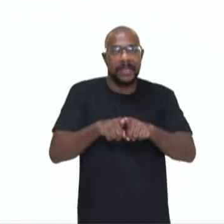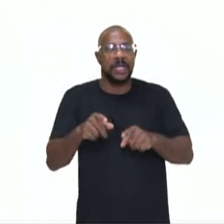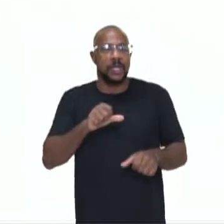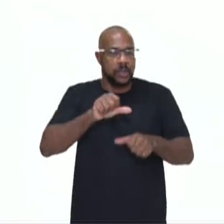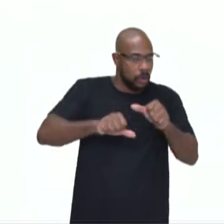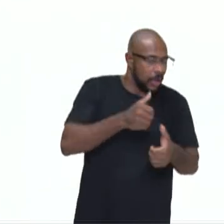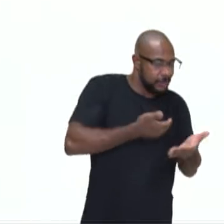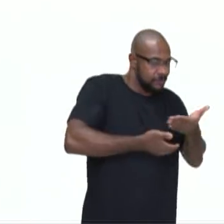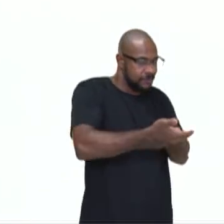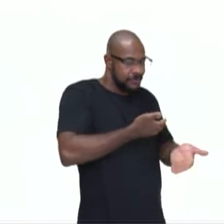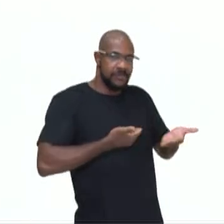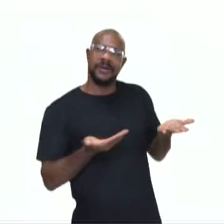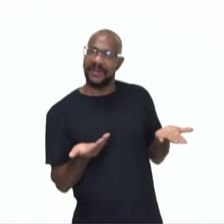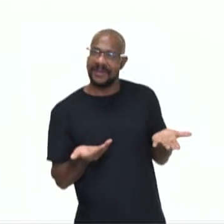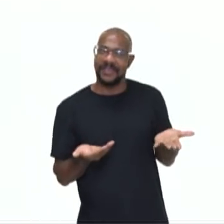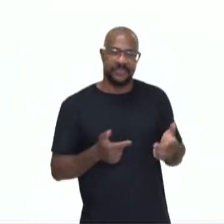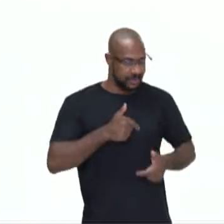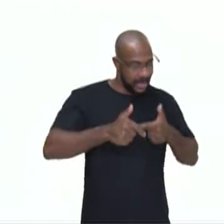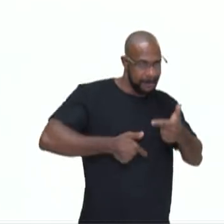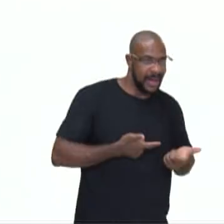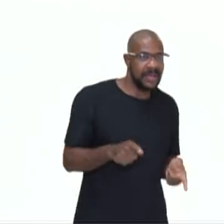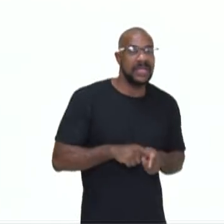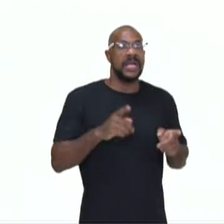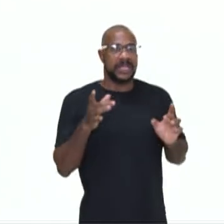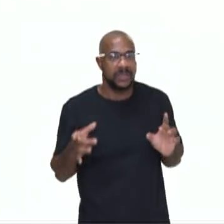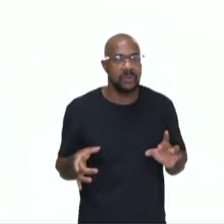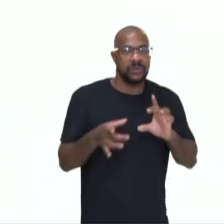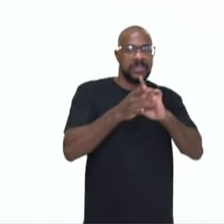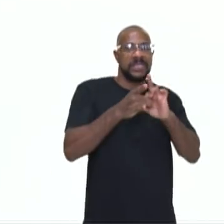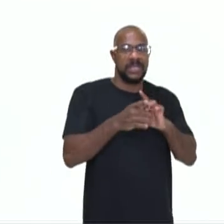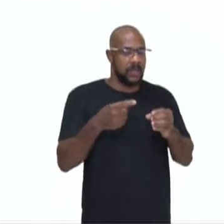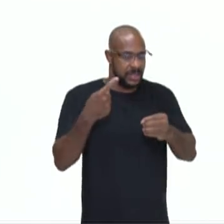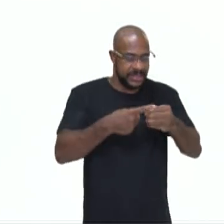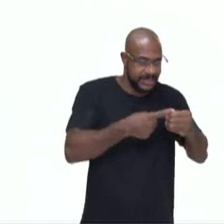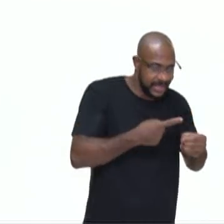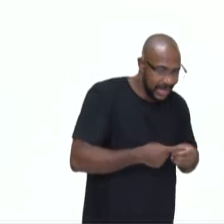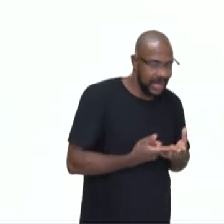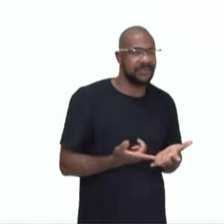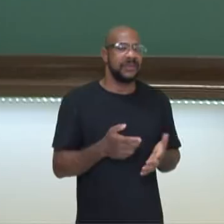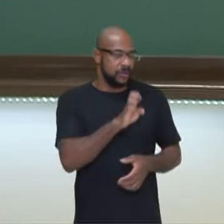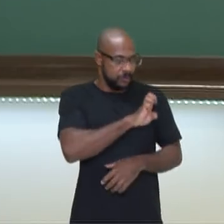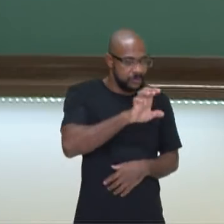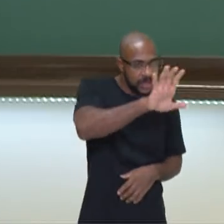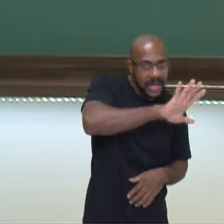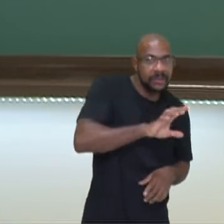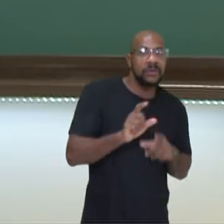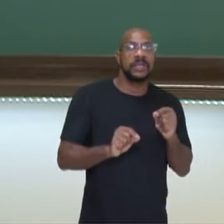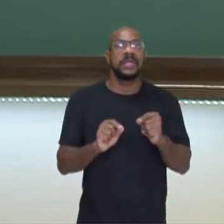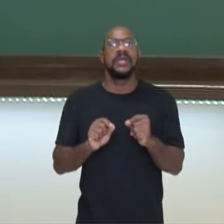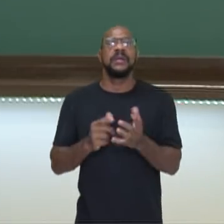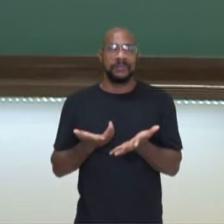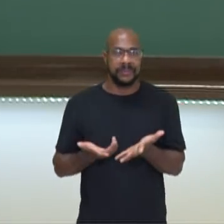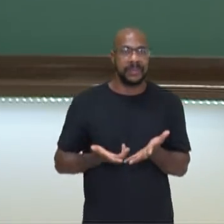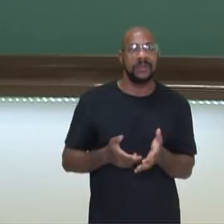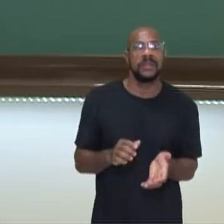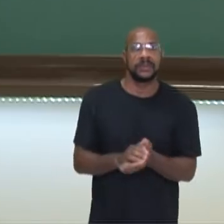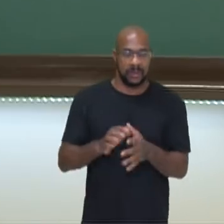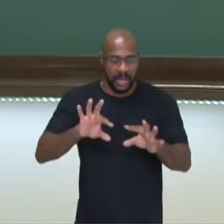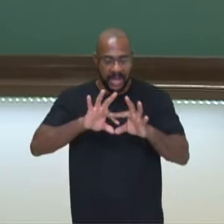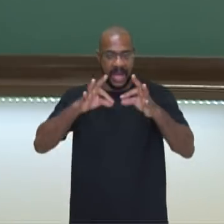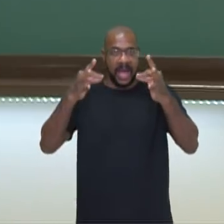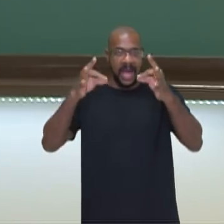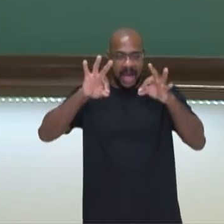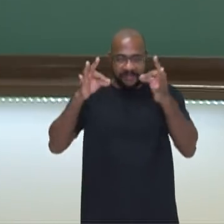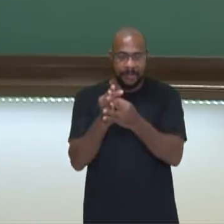favores, que uniam esses municípios, esses estados, o governo federal, as oligarquias se mantinham no poder. Havia